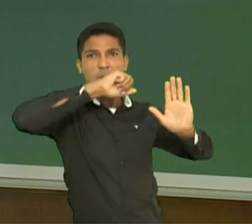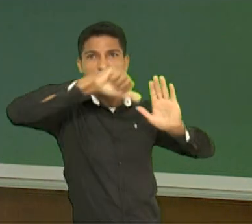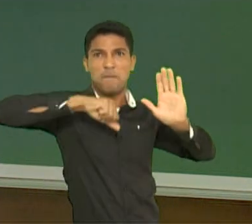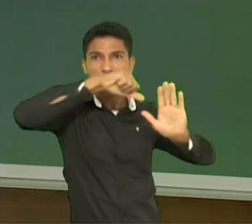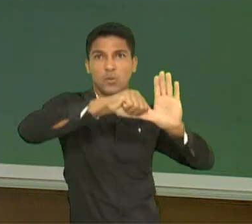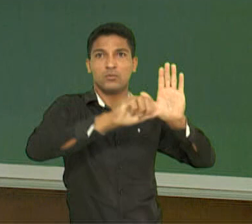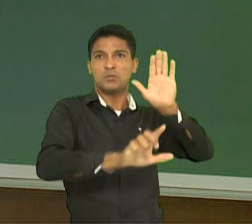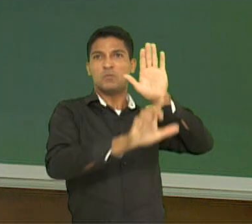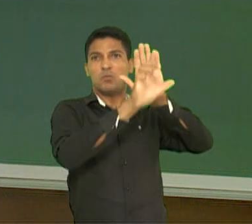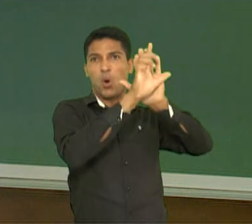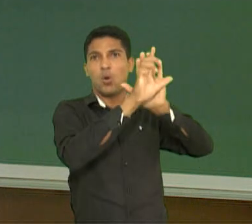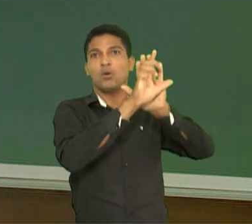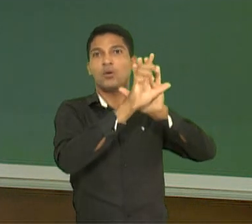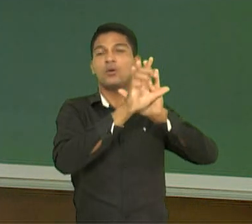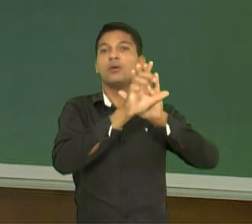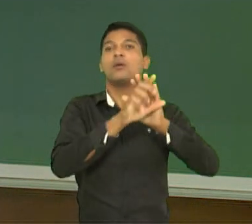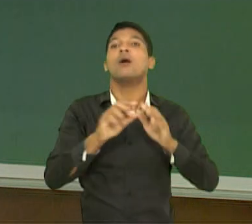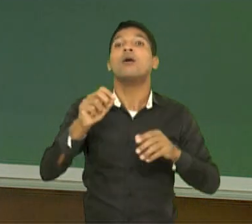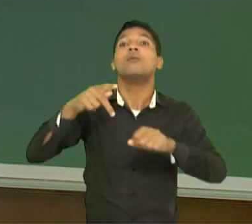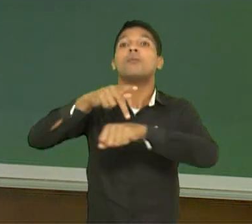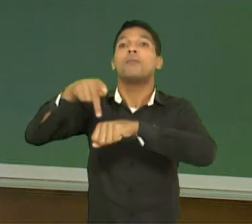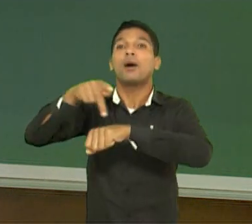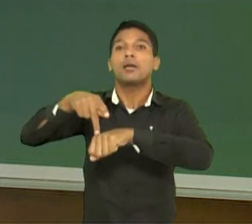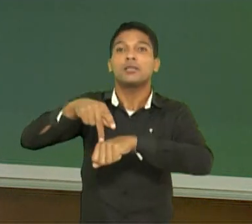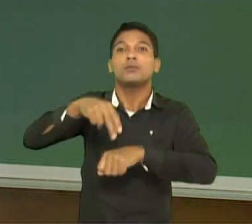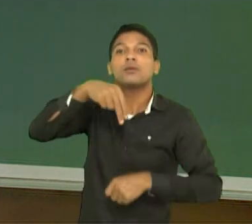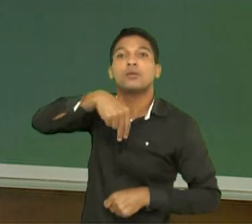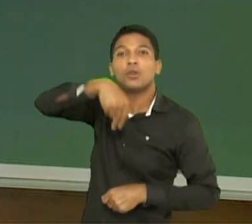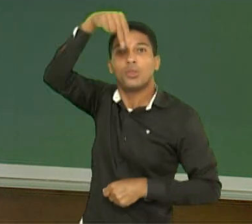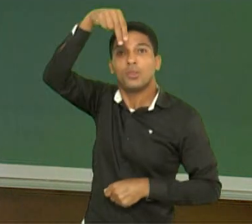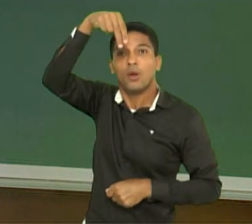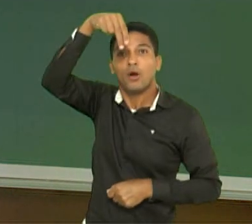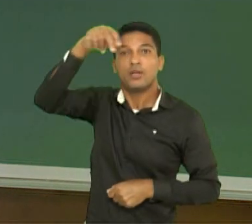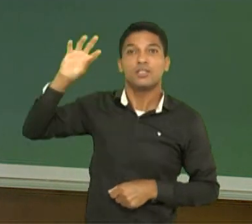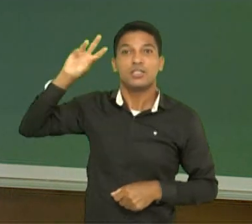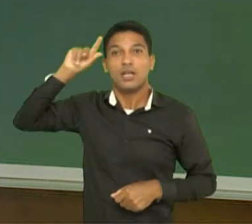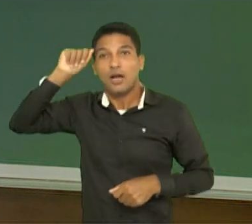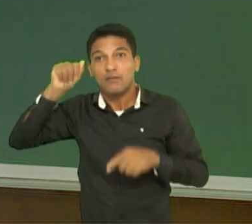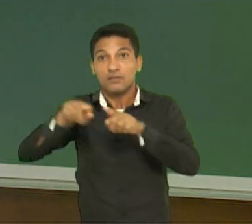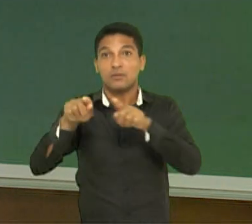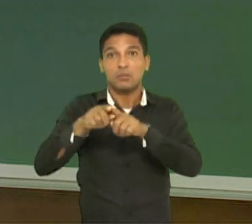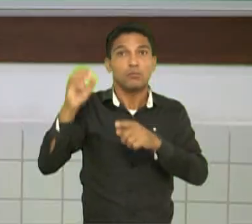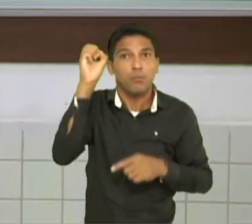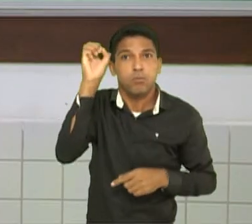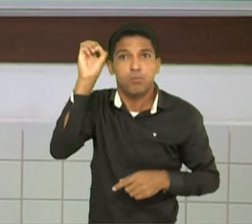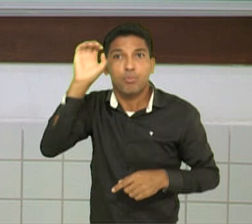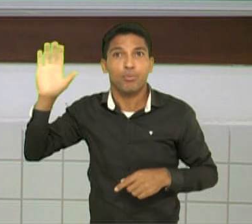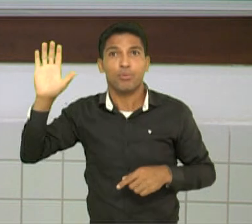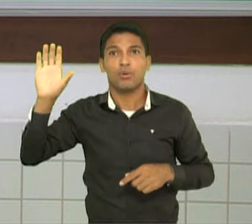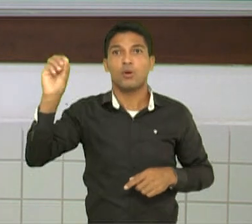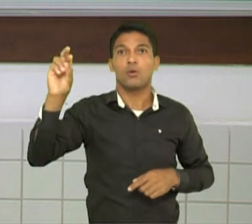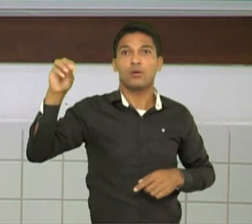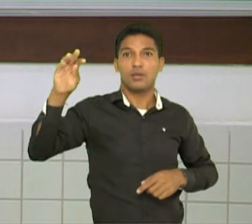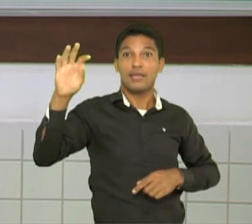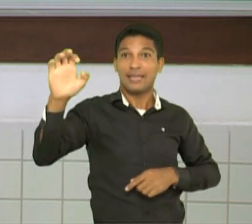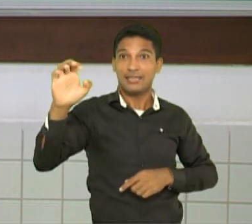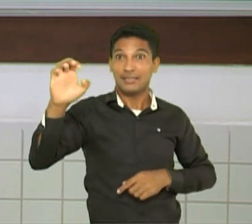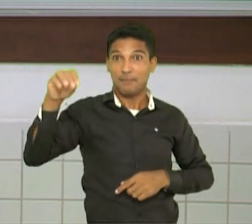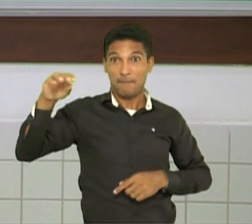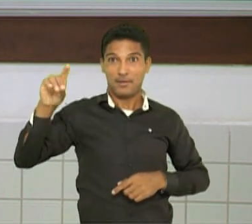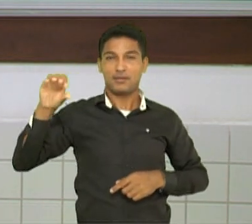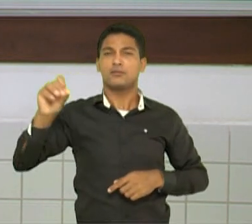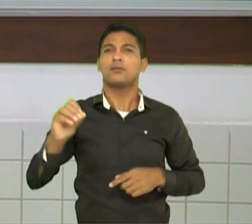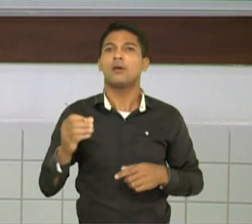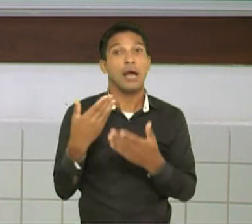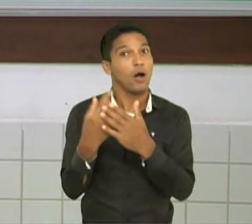África e do Oriente Médio. Você viu isso na aula passada. E na aula de hoje,